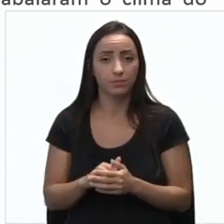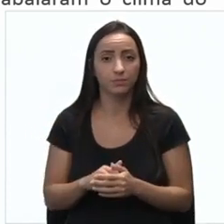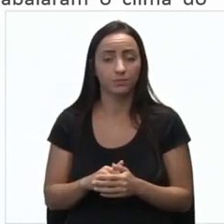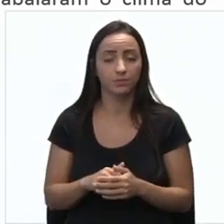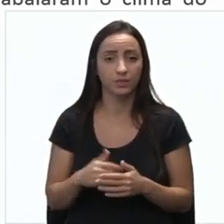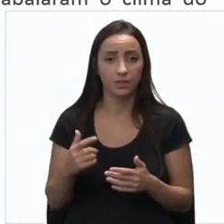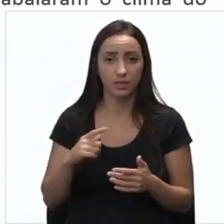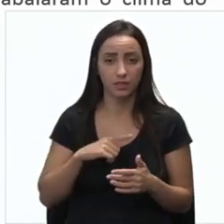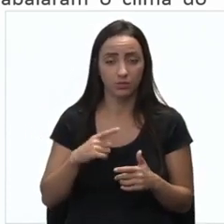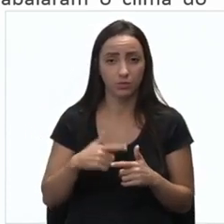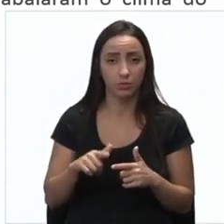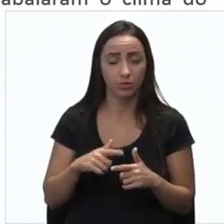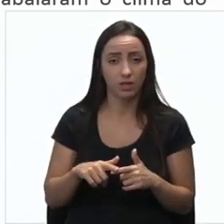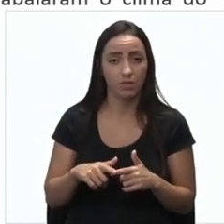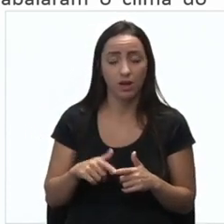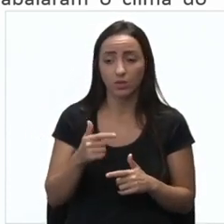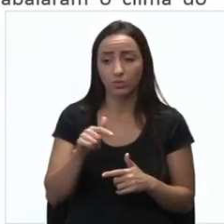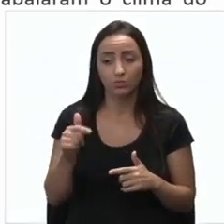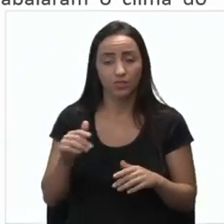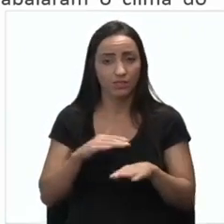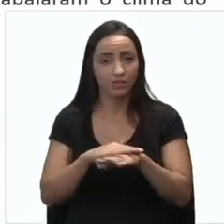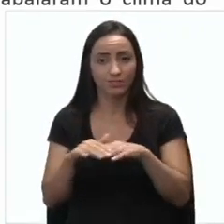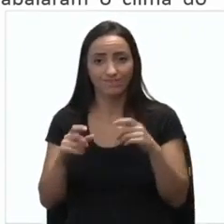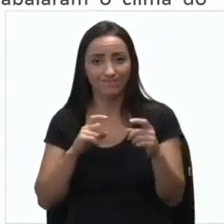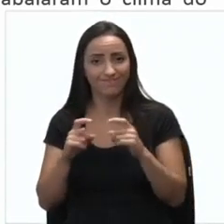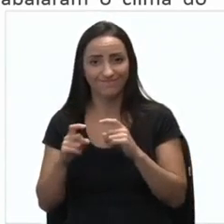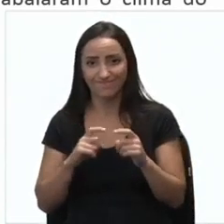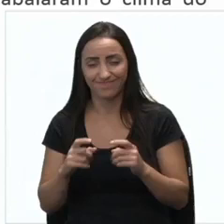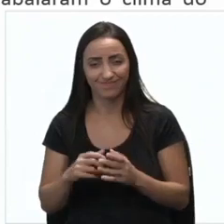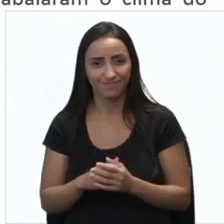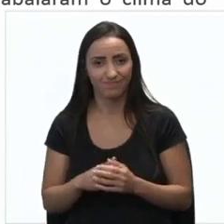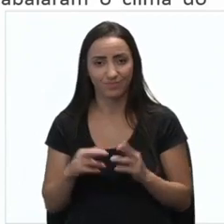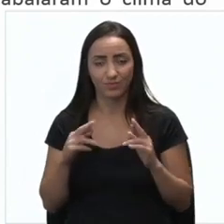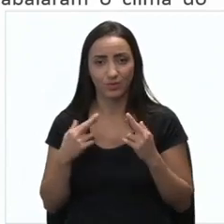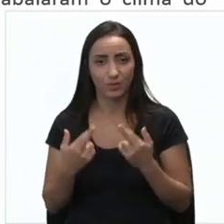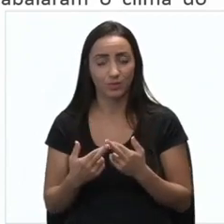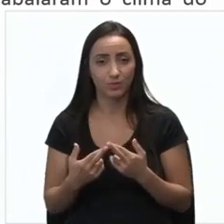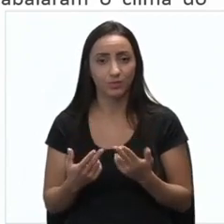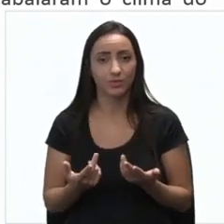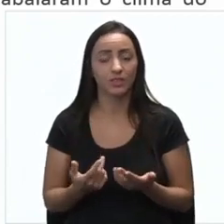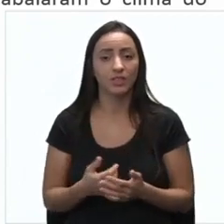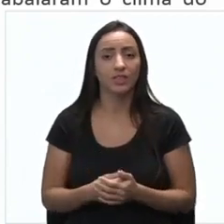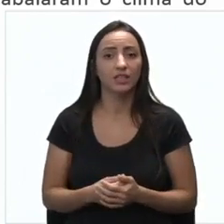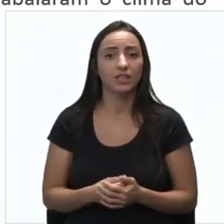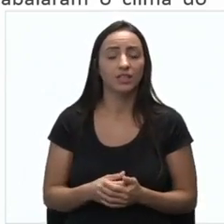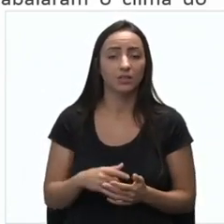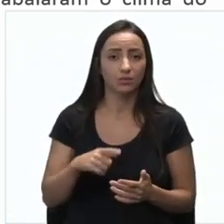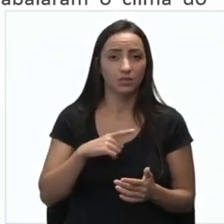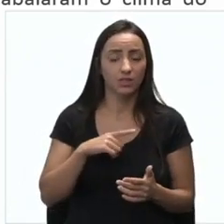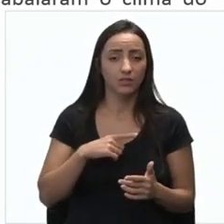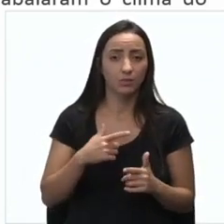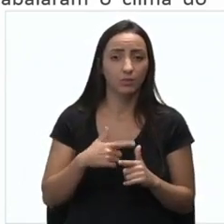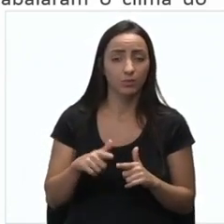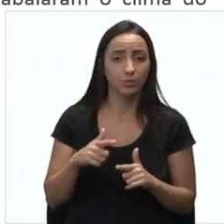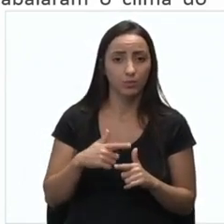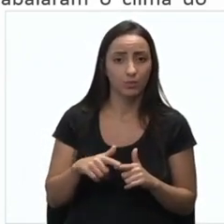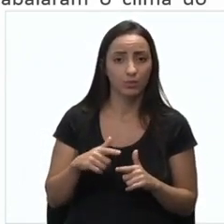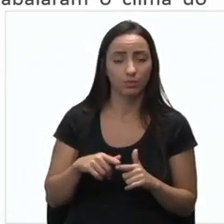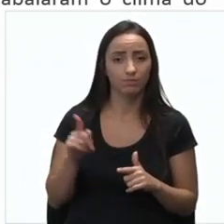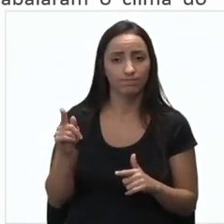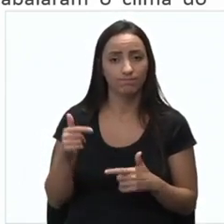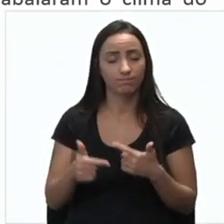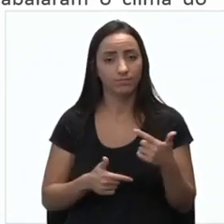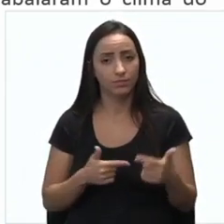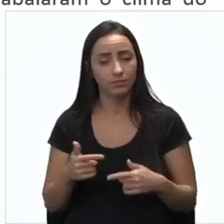no grupo, as relações interpessoais abalaram o clima no ambiente de trabalho.